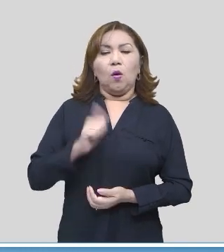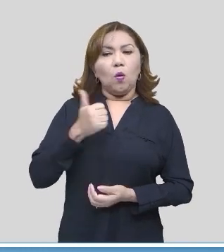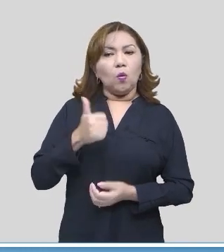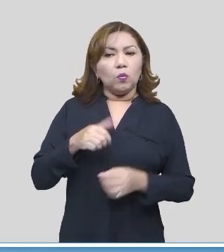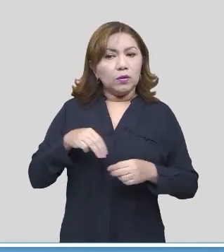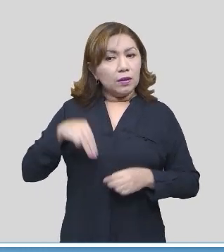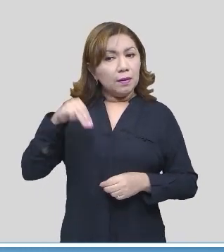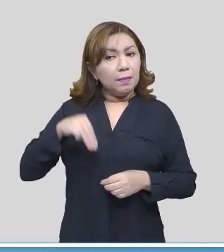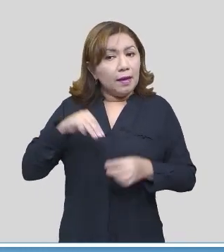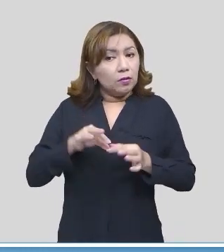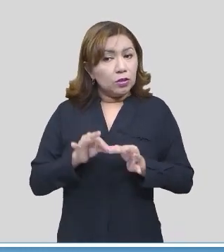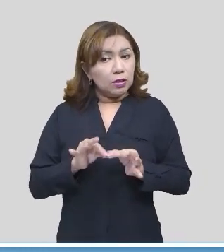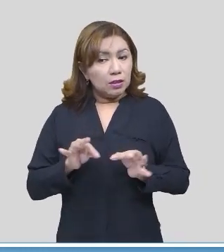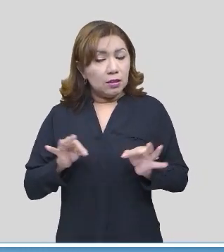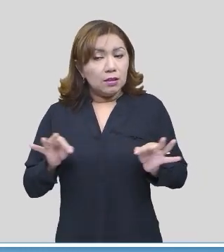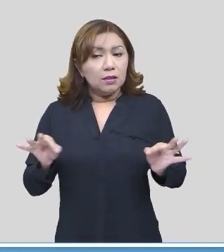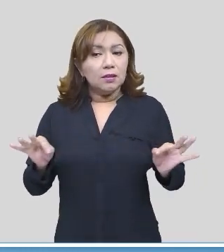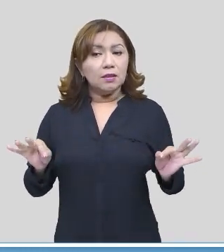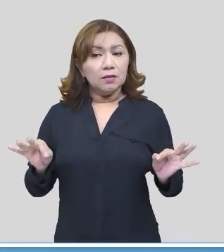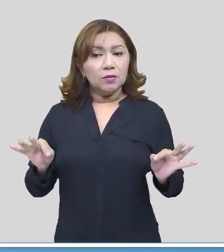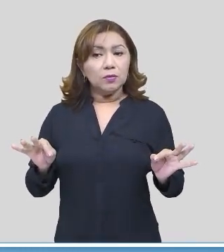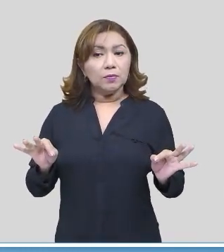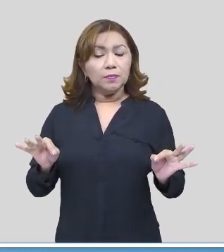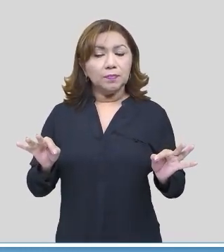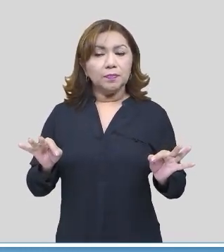tecido. 11